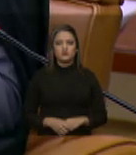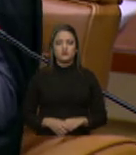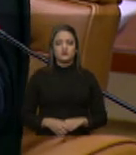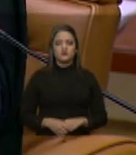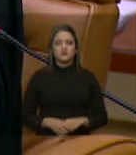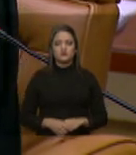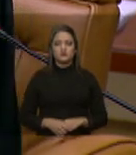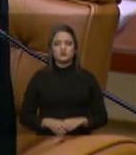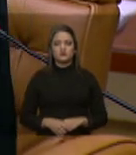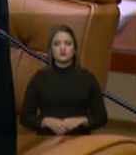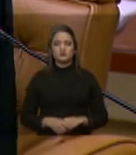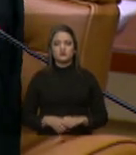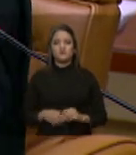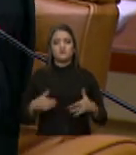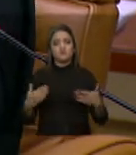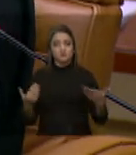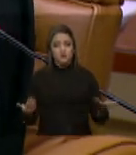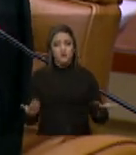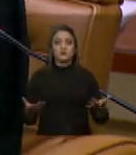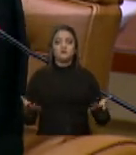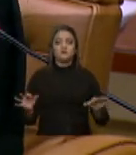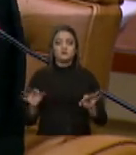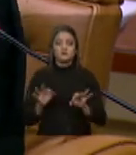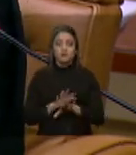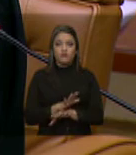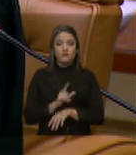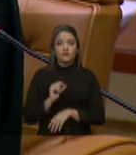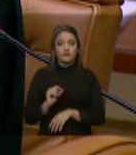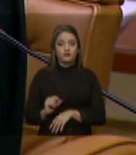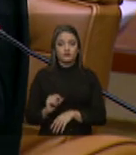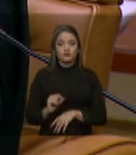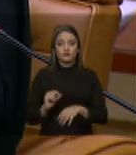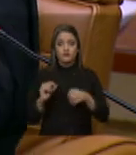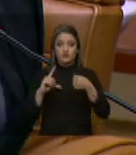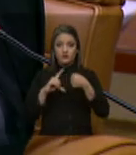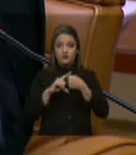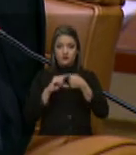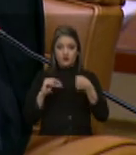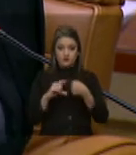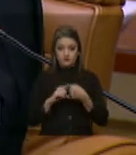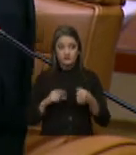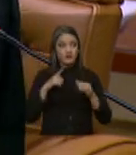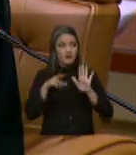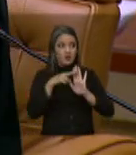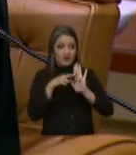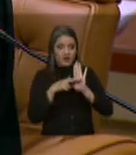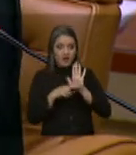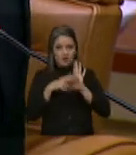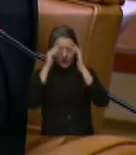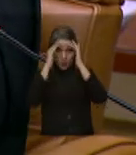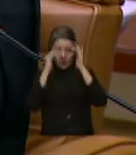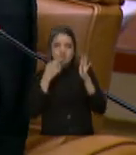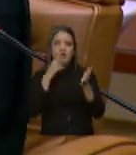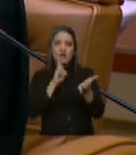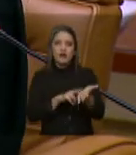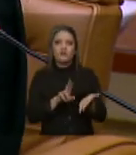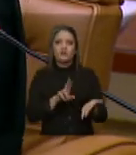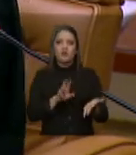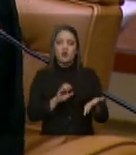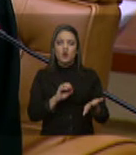eu entendo para concluir é que os dispositivos que disciplinam cumprimento de cartas rogatórias